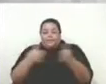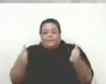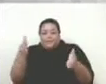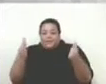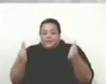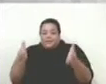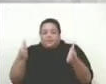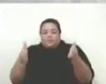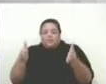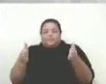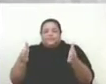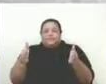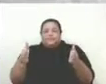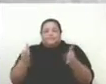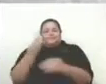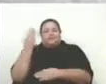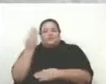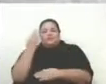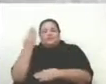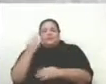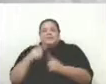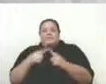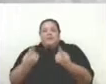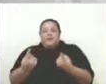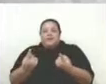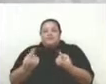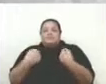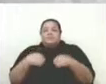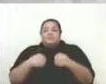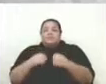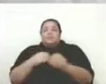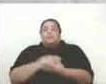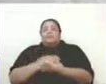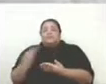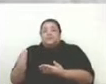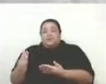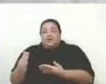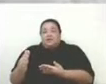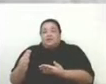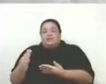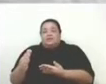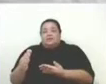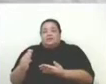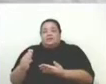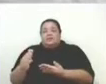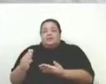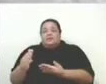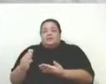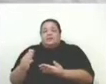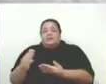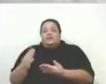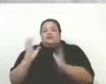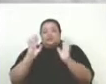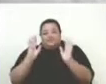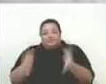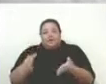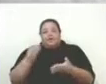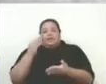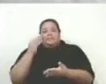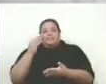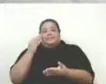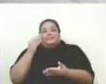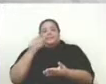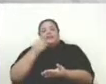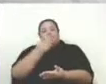possível. Mas a gente precisa começar esse estudo, uma vez apresentada a demanda, uma vez apresentada a possibilidade